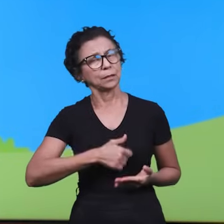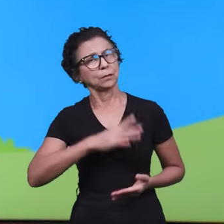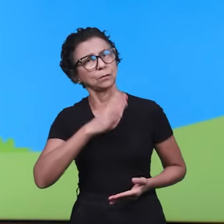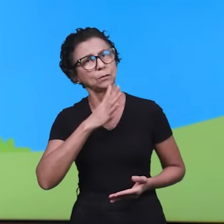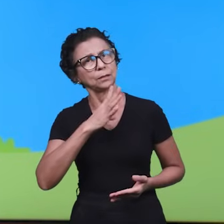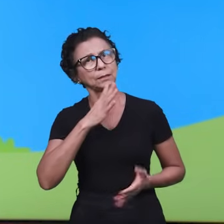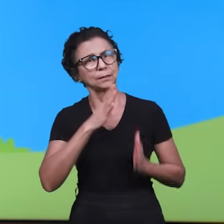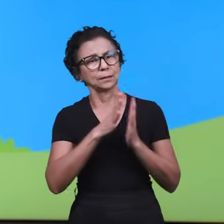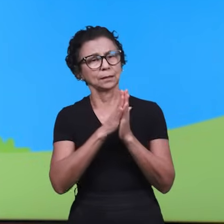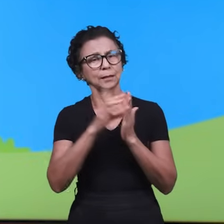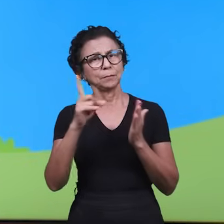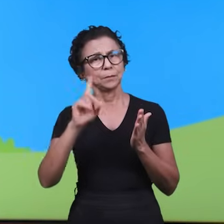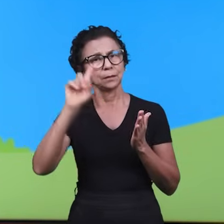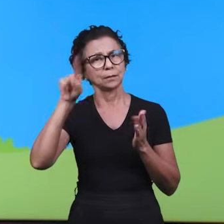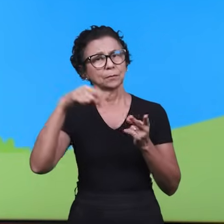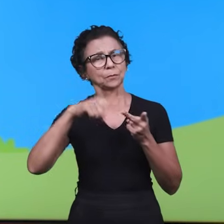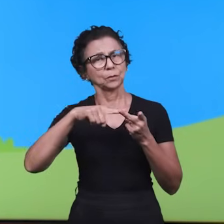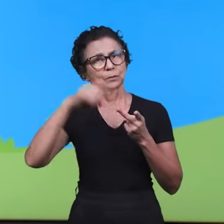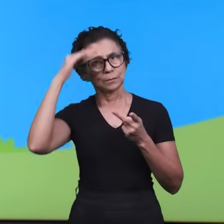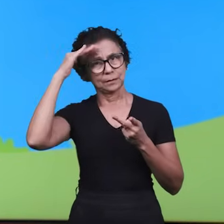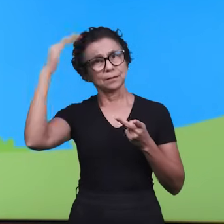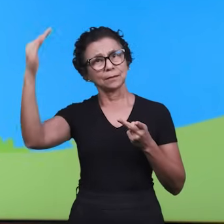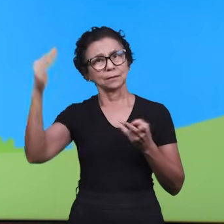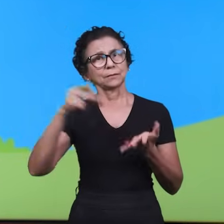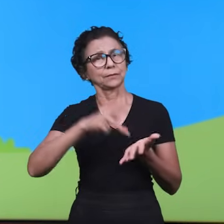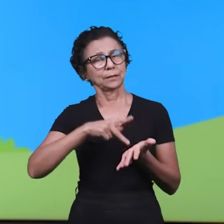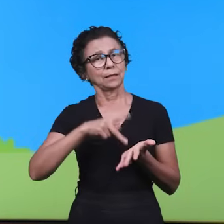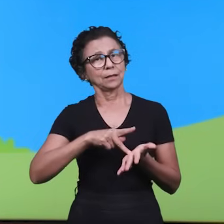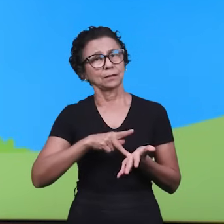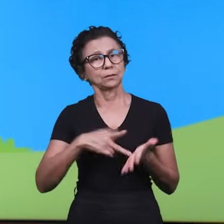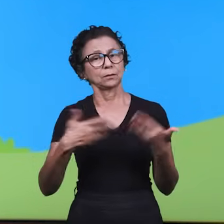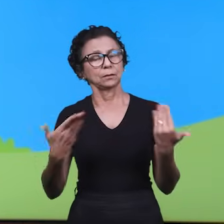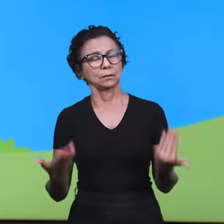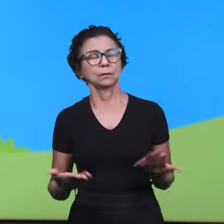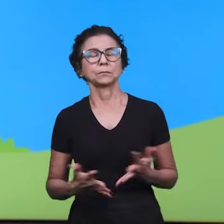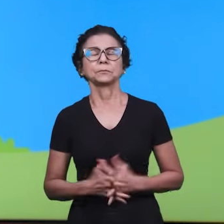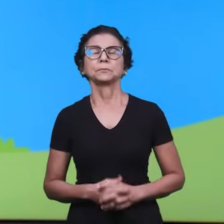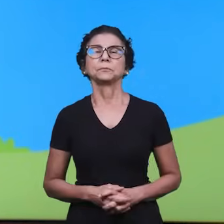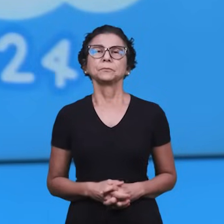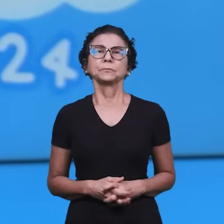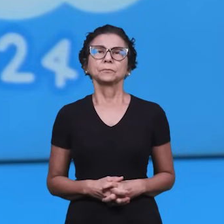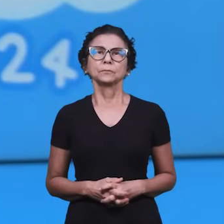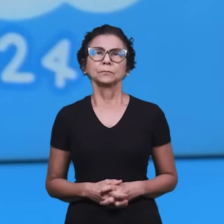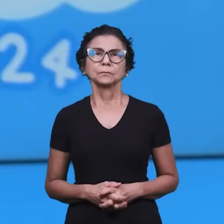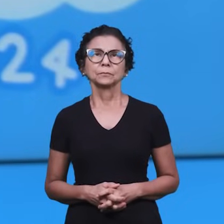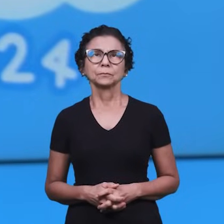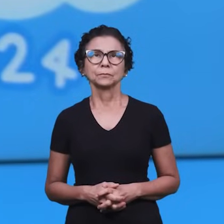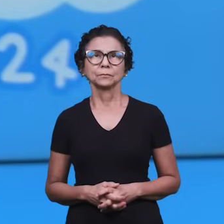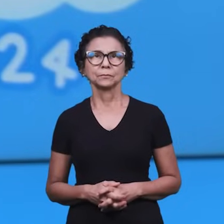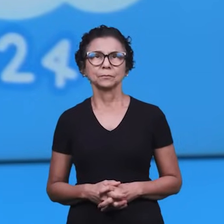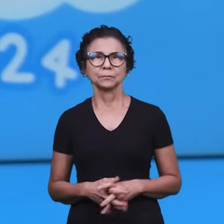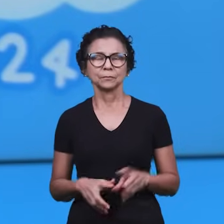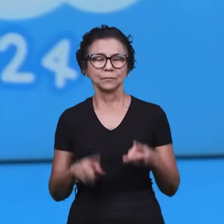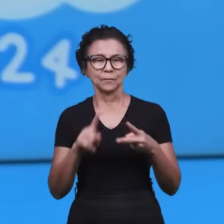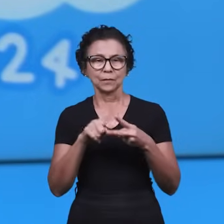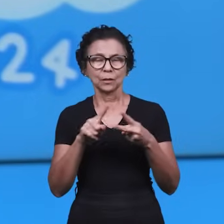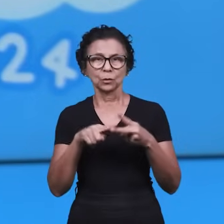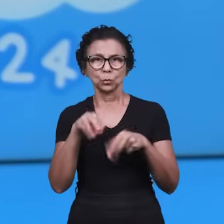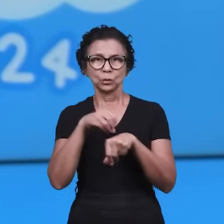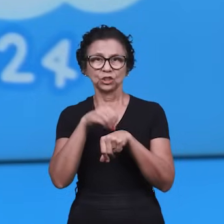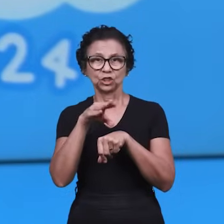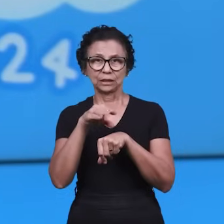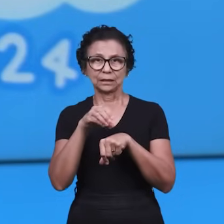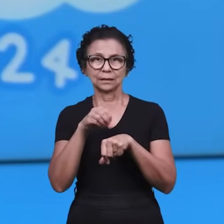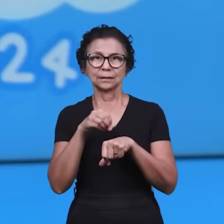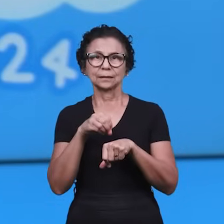necessário primeiro conhecer para depois obedecer, não é verdade? Então, vamos aqui a 2 dicas